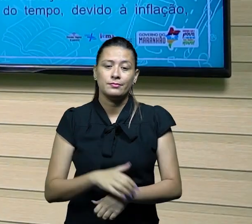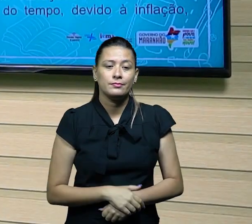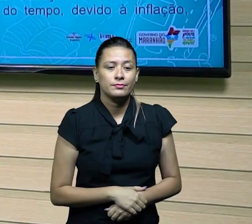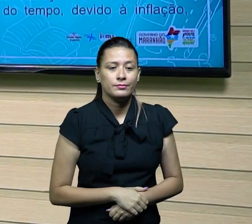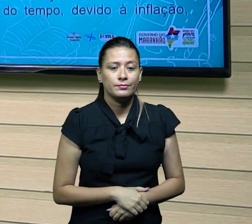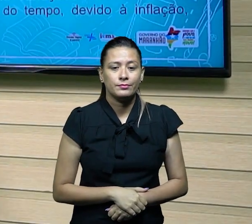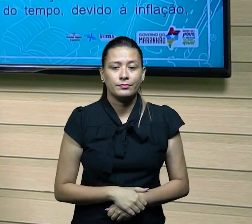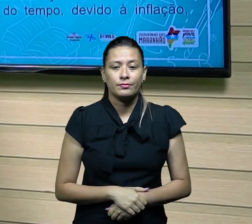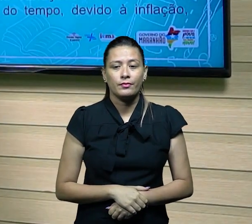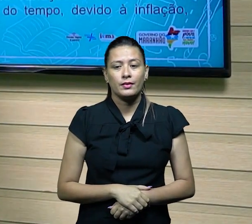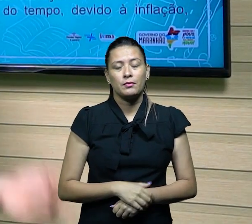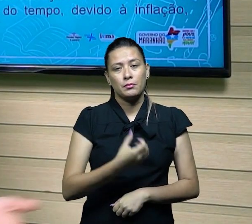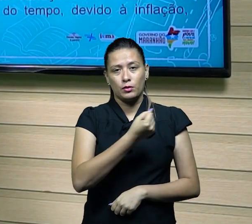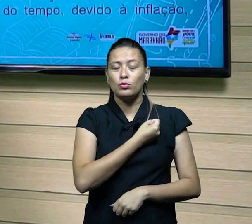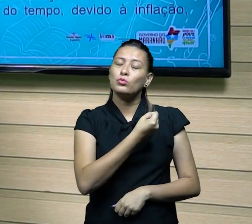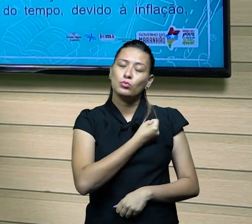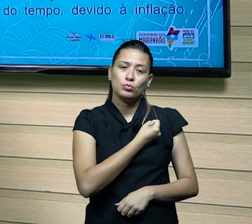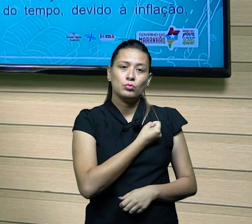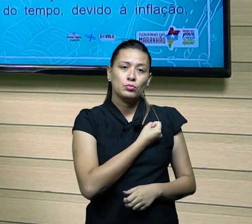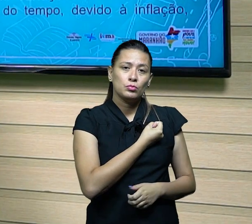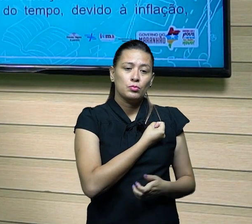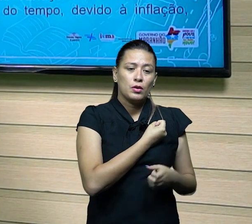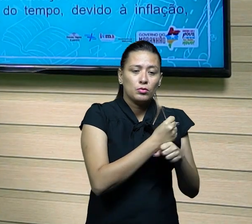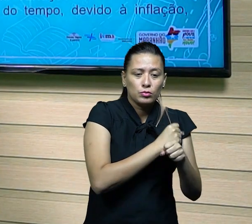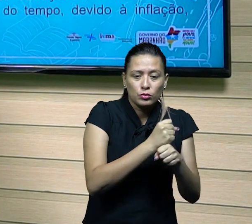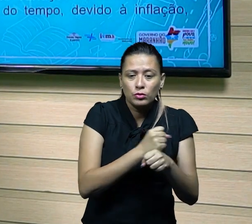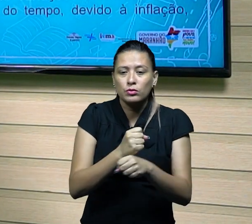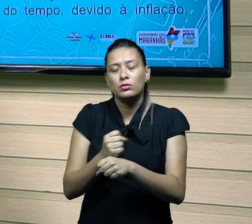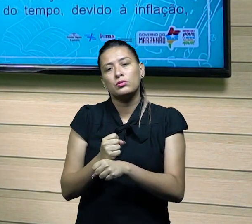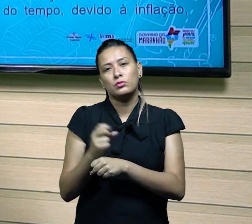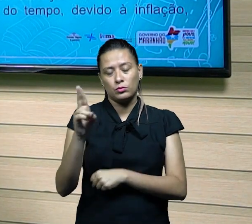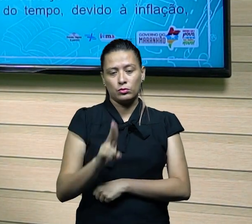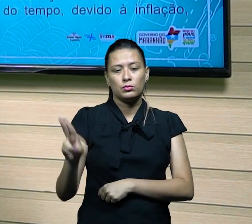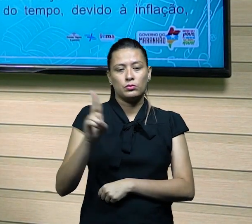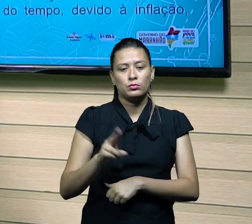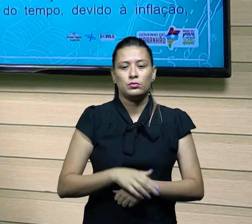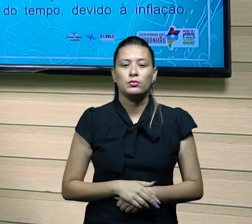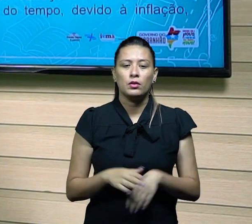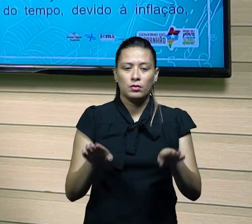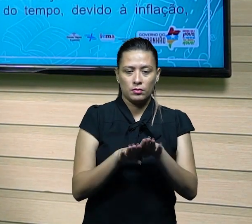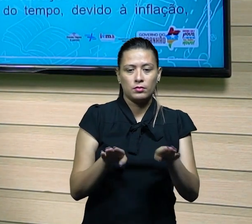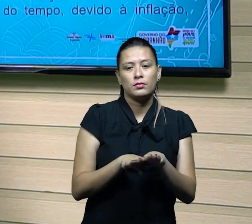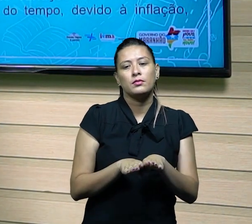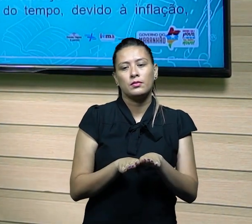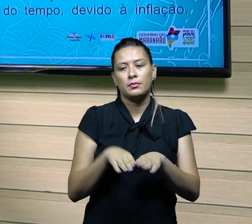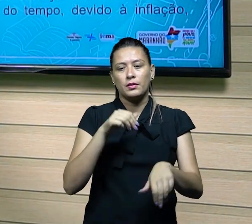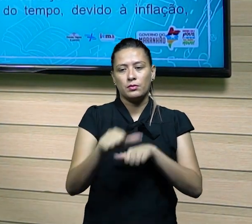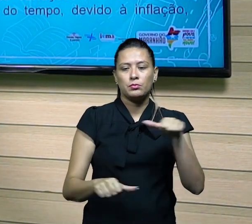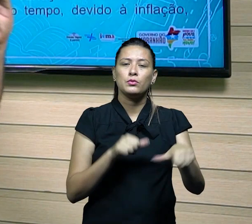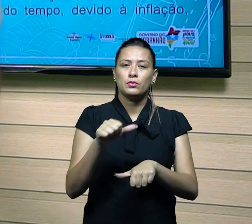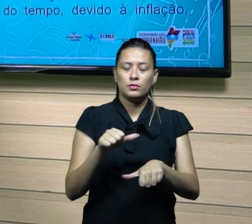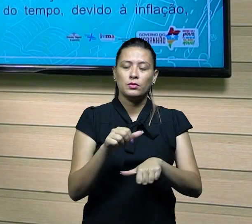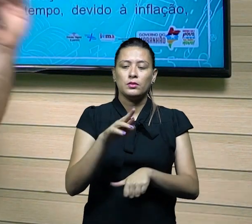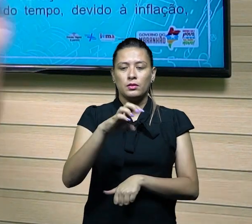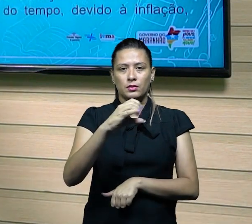a variação da receita nem sempre ela vai ganhar o mesmo valor. E, consequentemente, nem sempre ela vai gastar o mesmo valor. Ou seja, no mês de janeiro ela teve uma